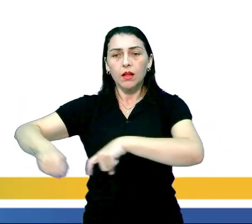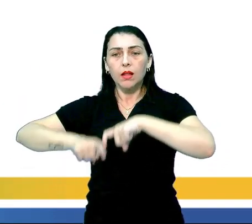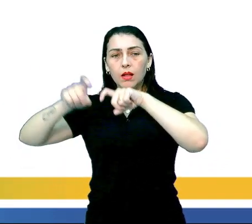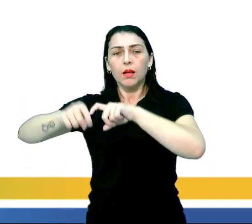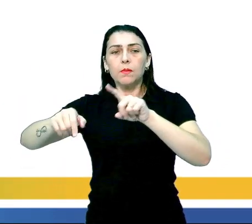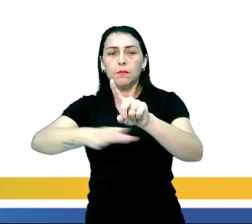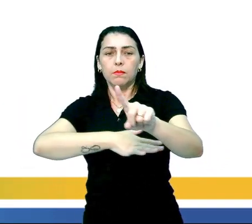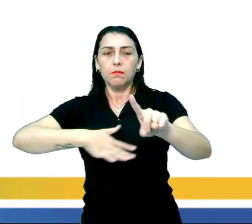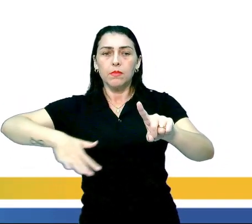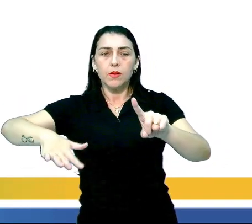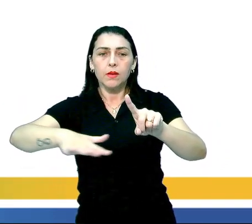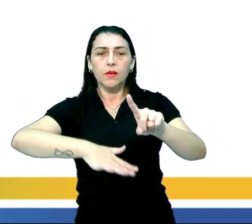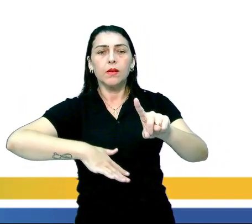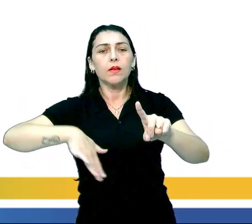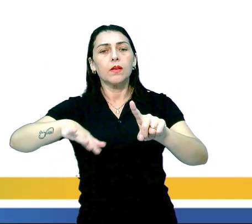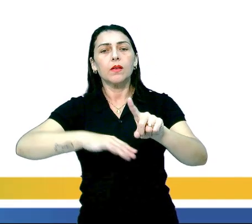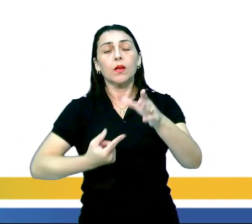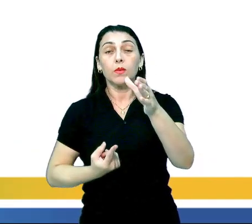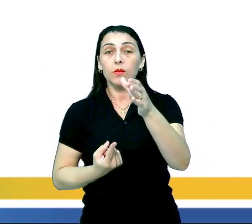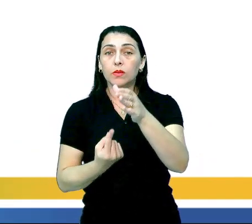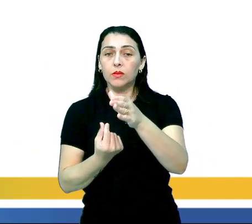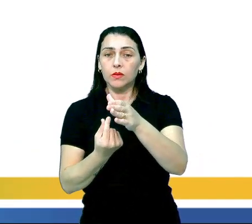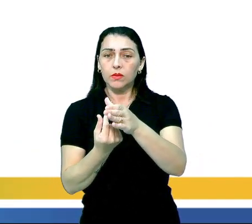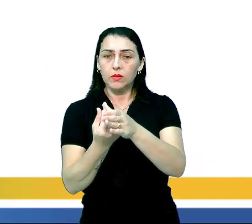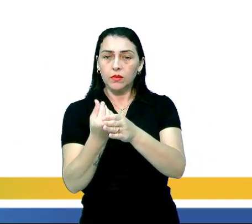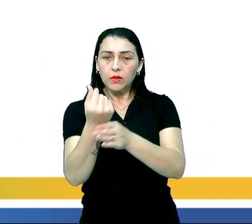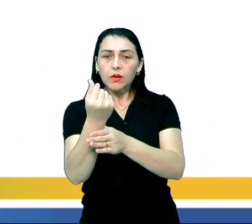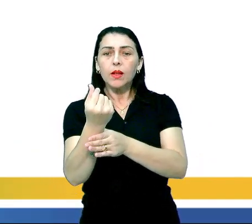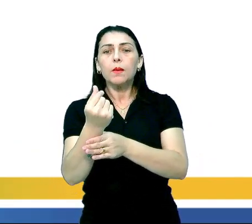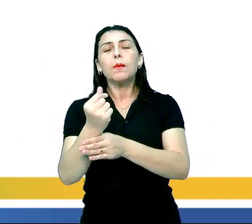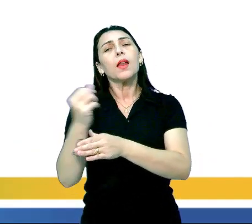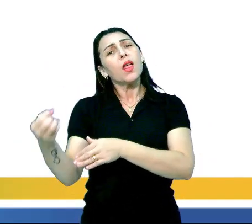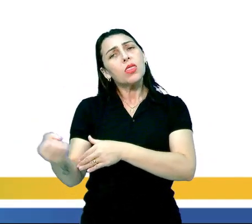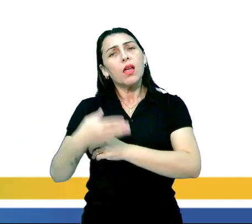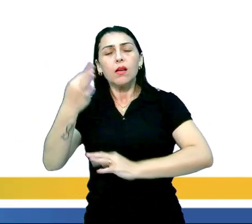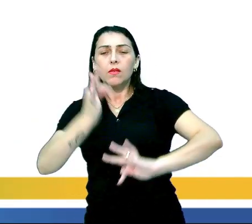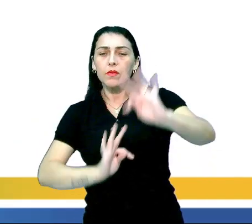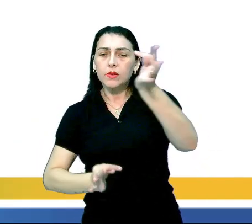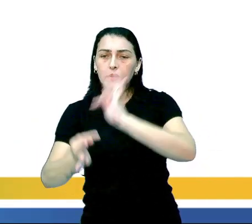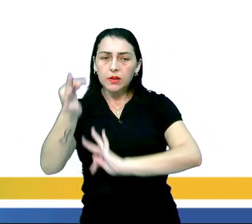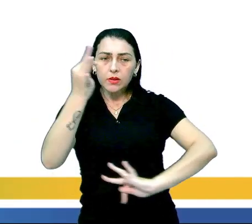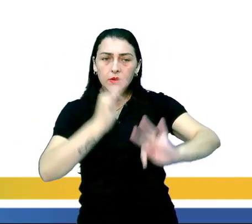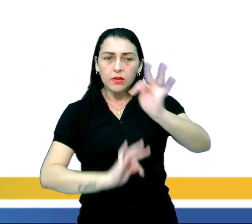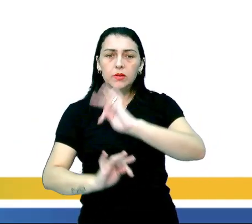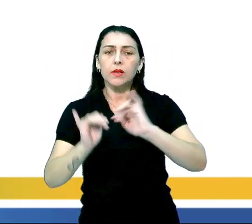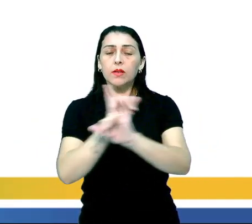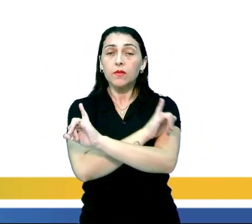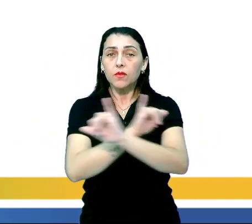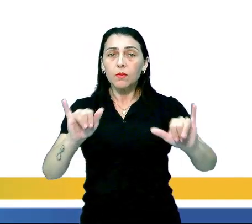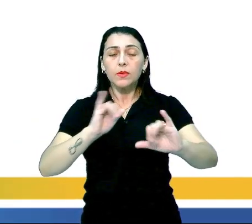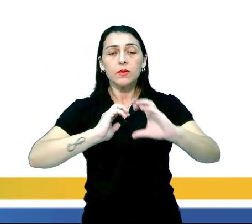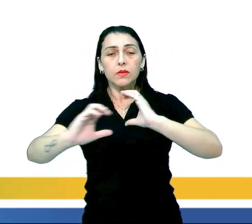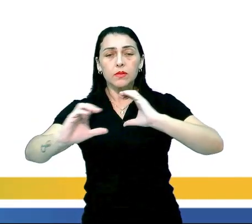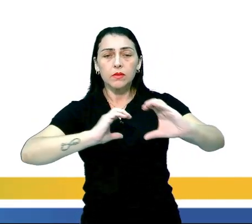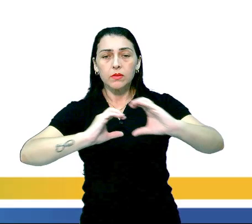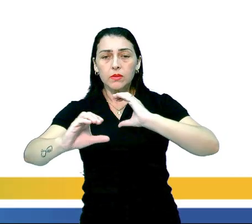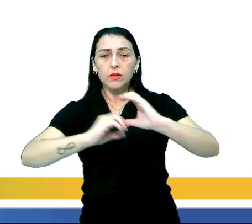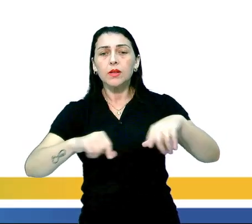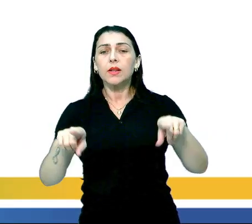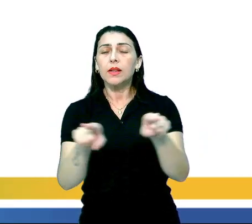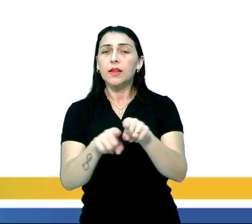sociedade agrícola para a sociedade em rede, marcada pelo capitalismo flexível e pelas